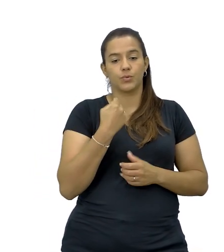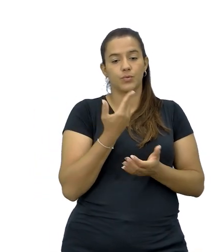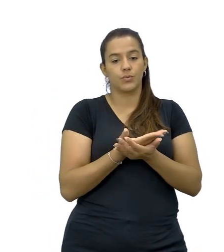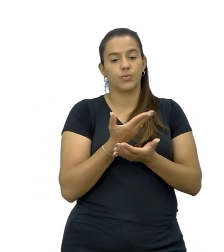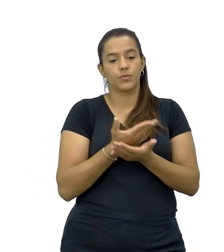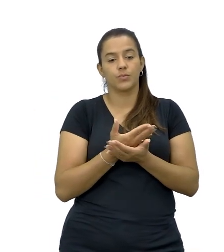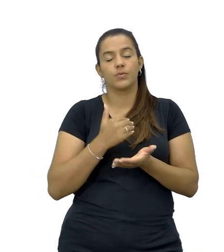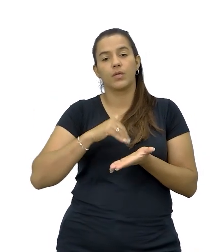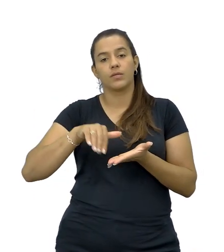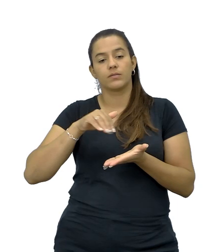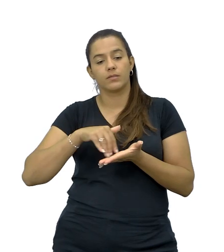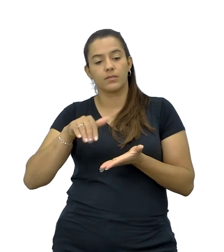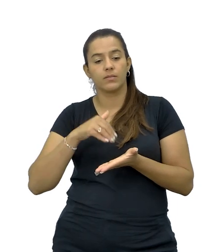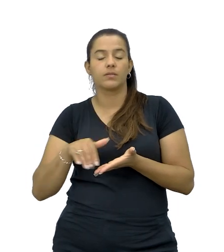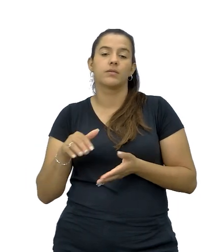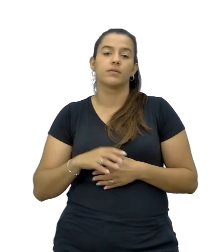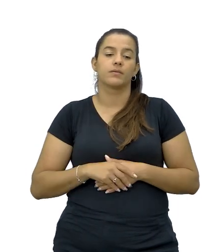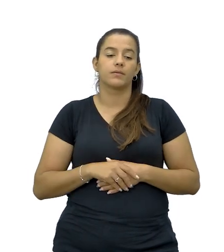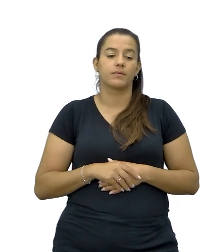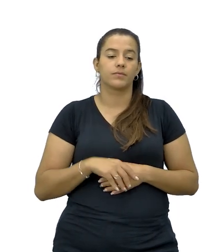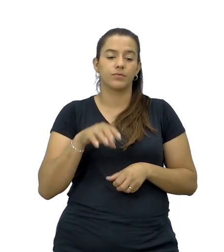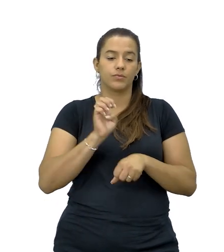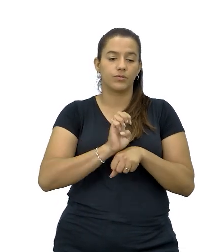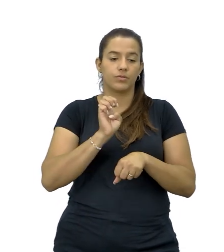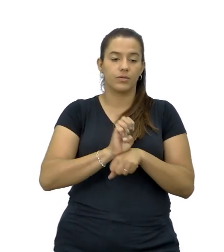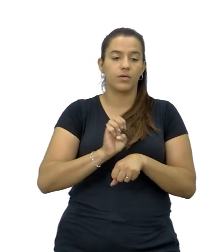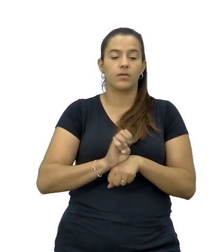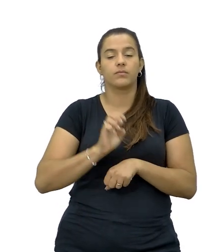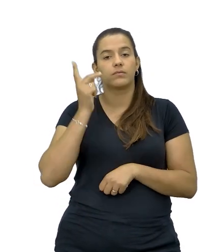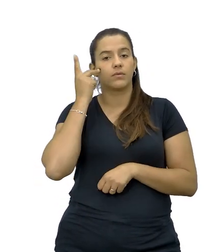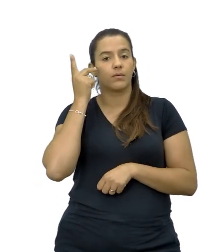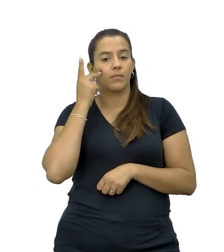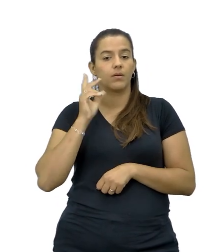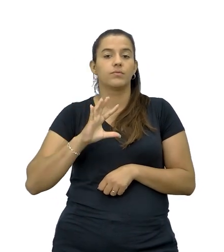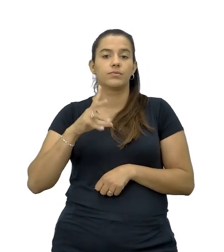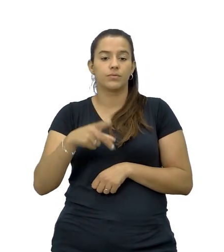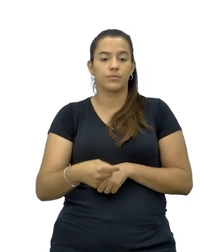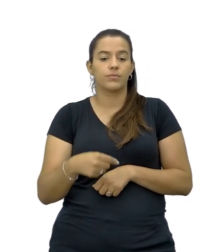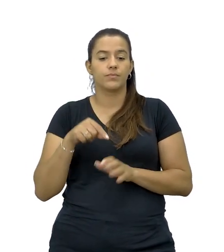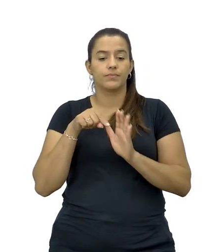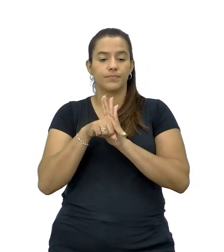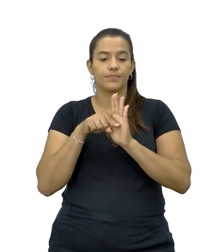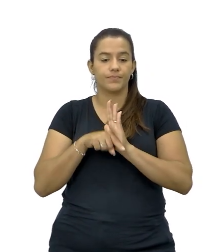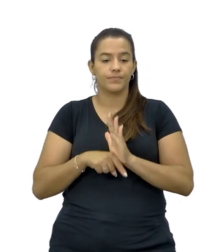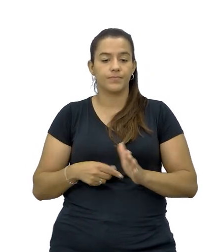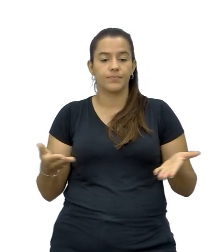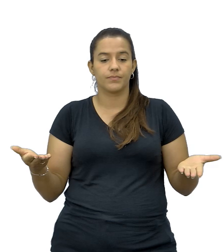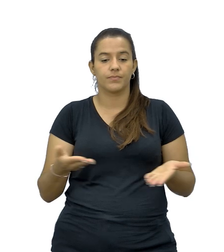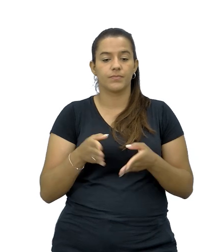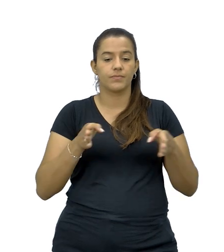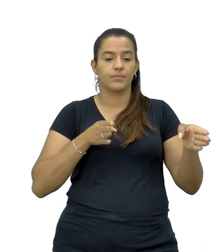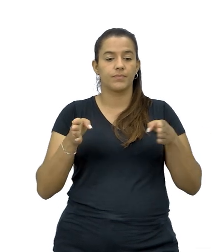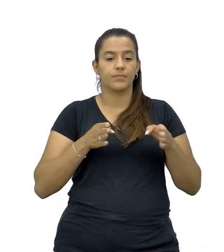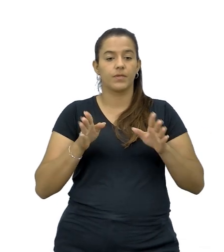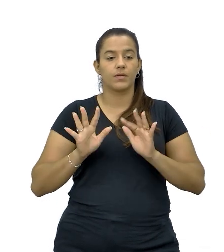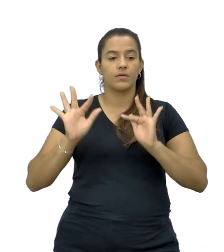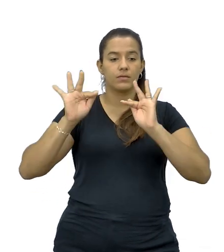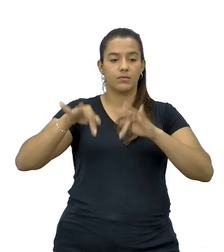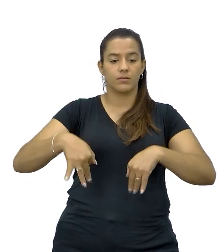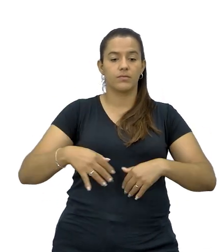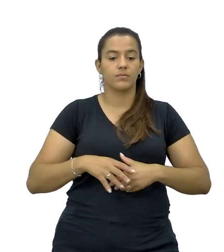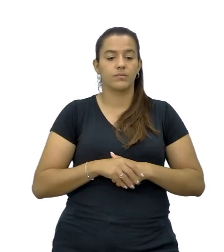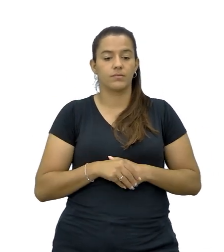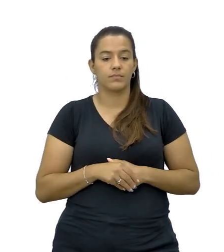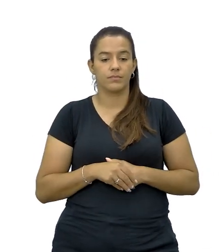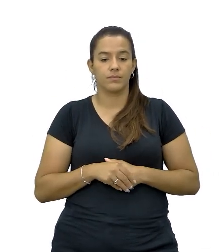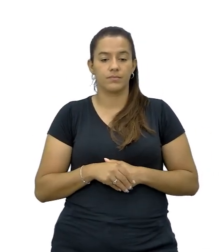da Secretaria do Estado de São Paulo, a gente vai observando aqui. Nesse momento, apenas encerrando aqui, eu